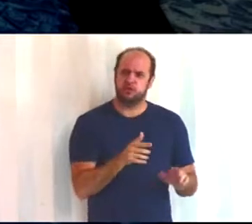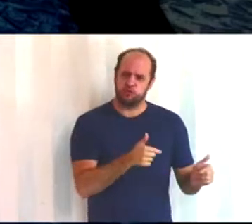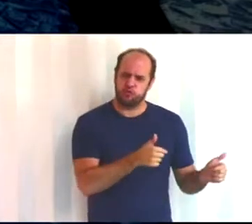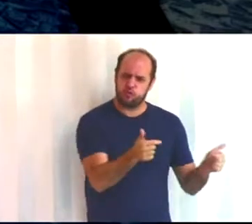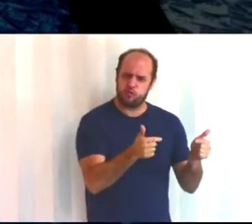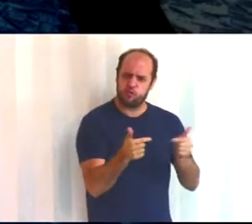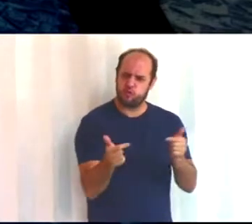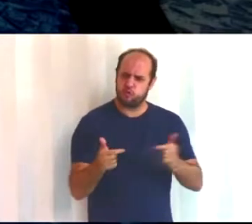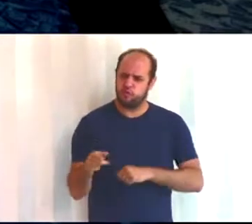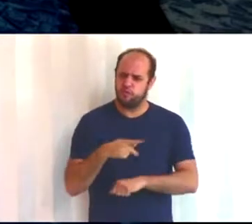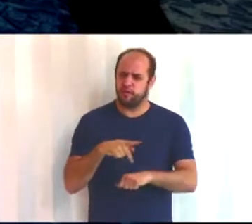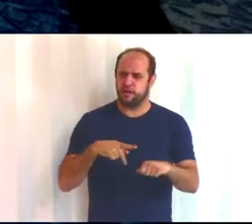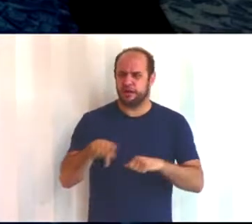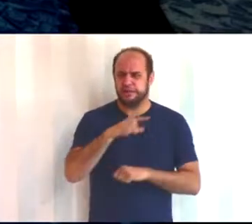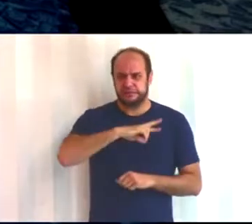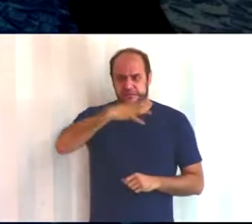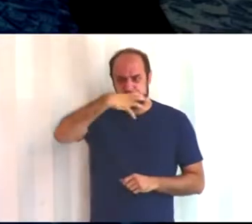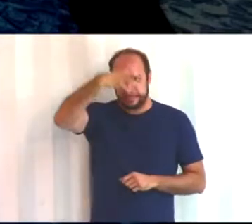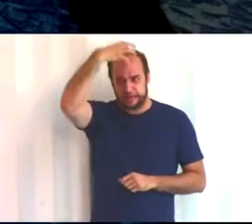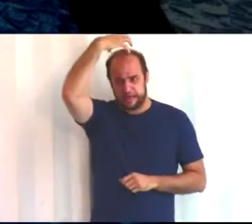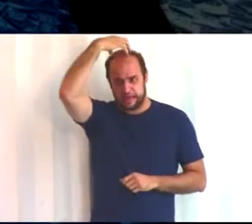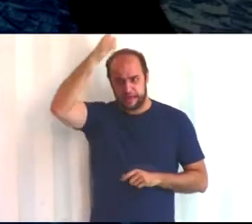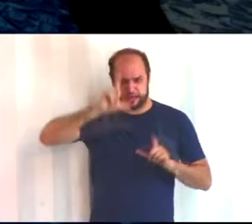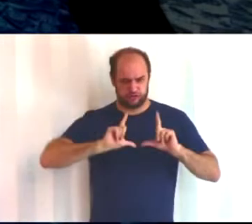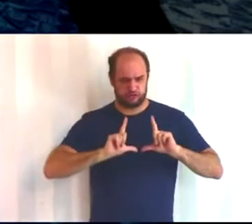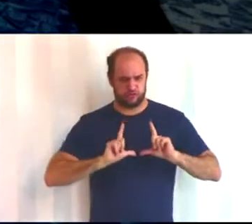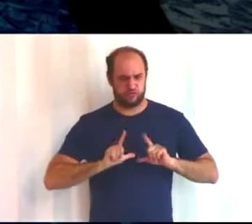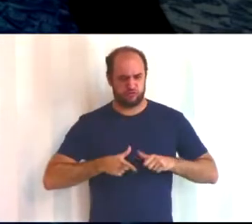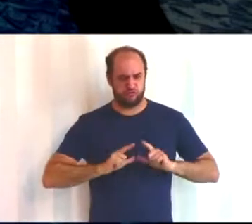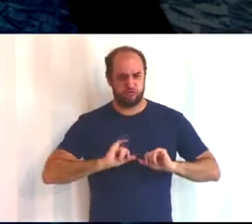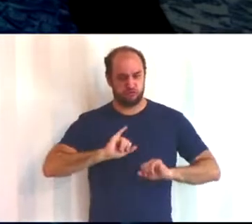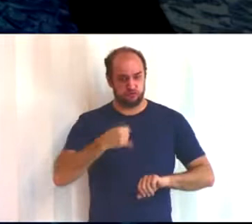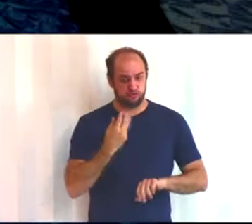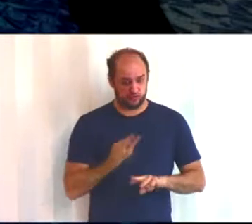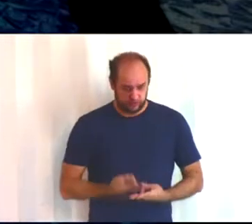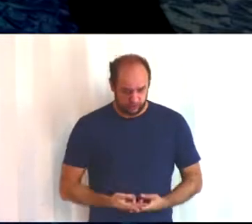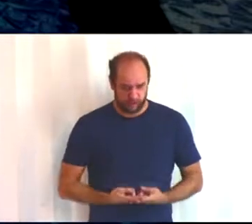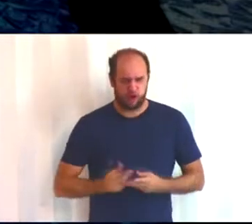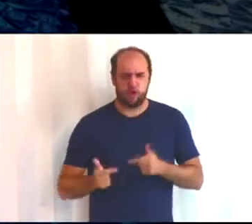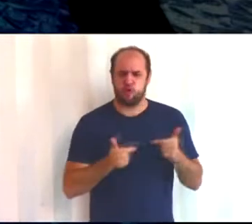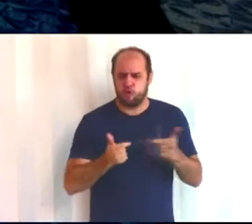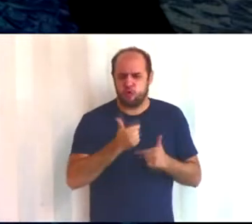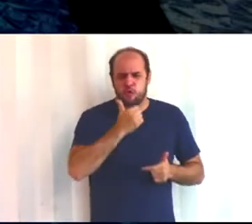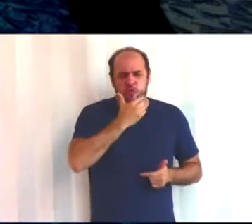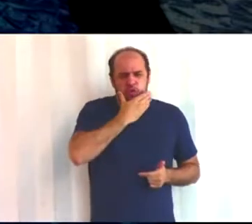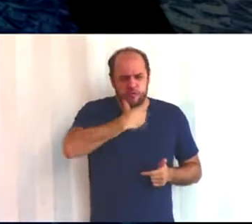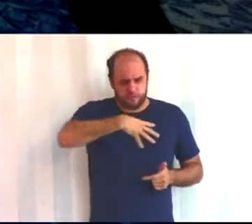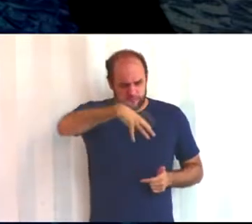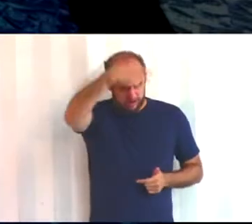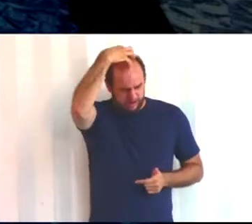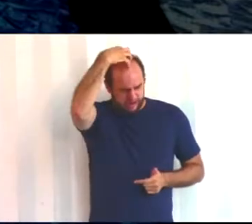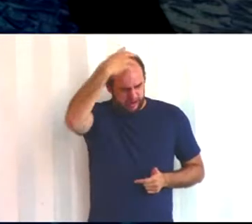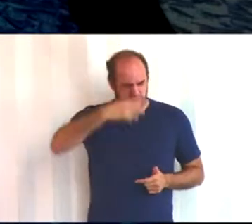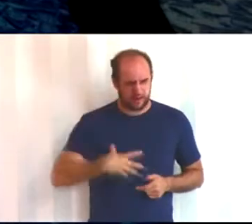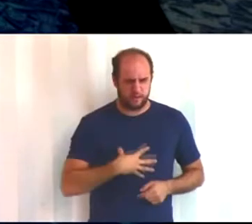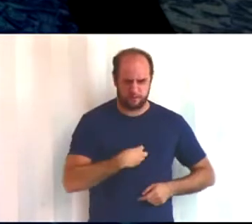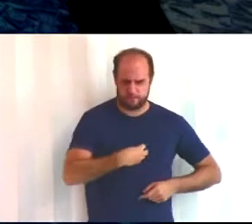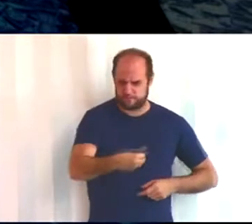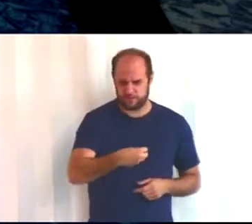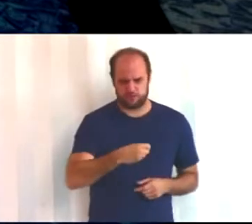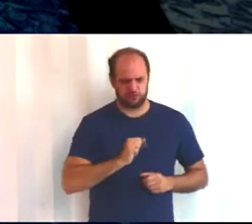país, contra os reis de Judá, contra os seus príncipes, contra os seus sacerdotes e contra o seu